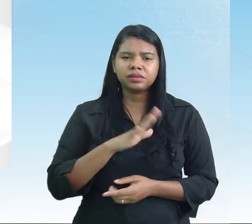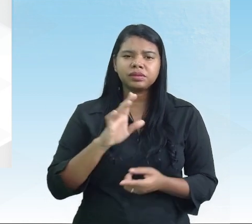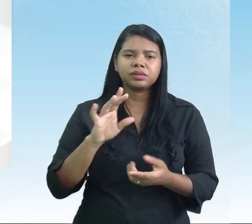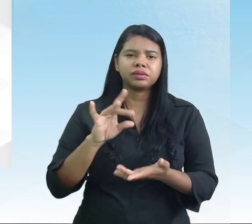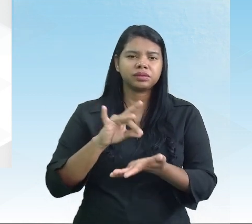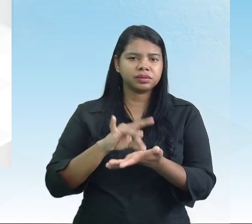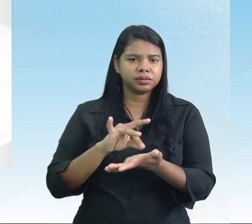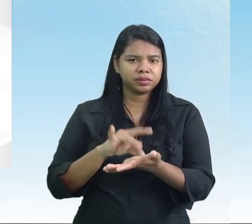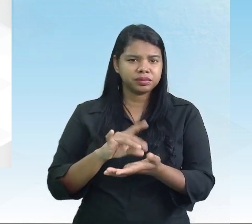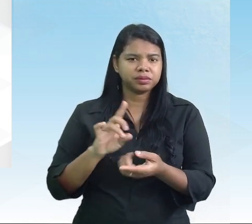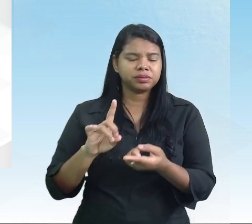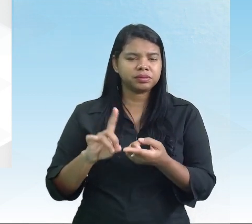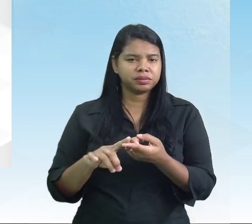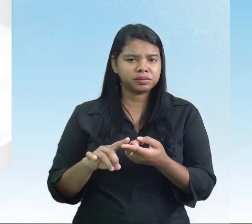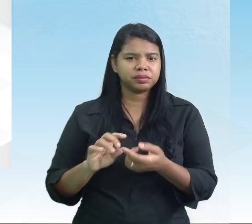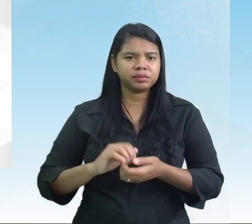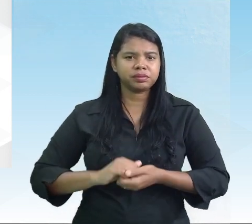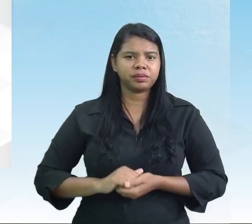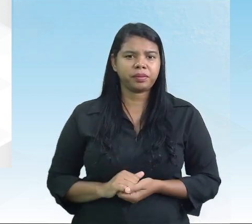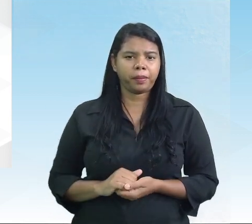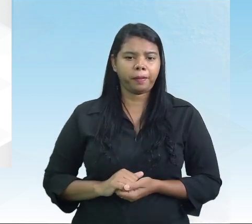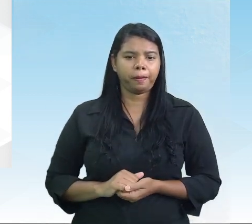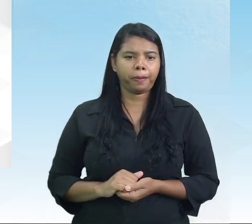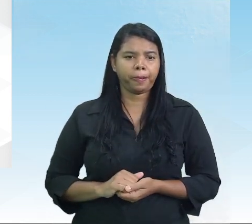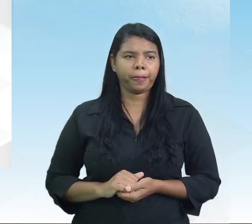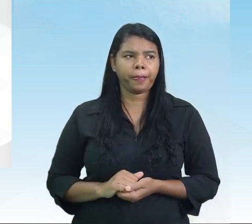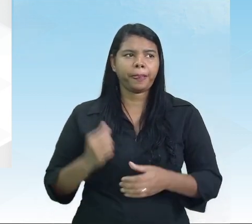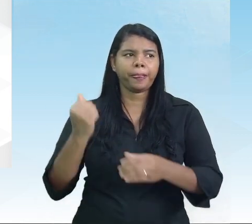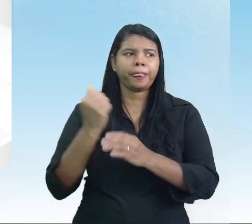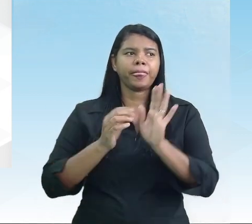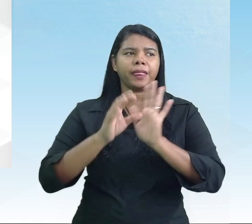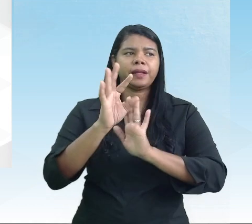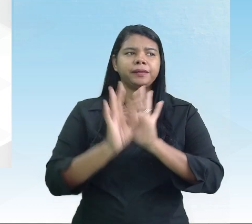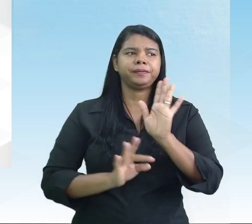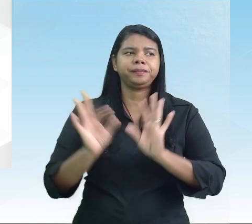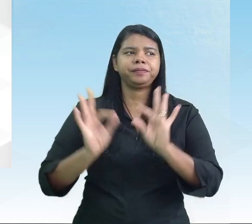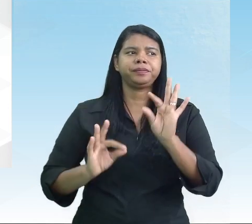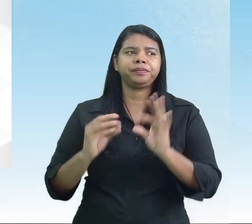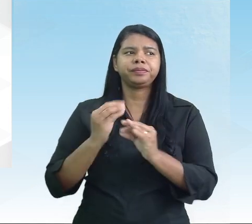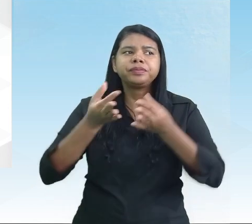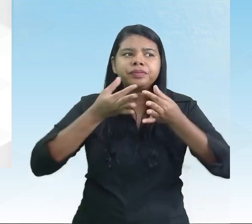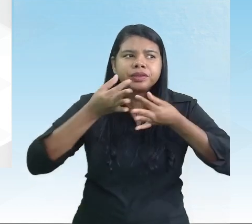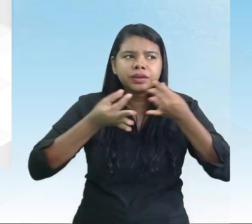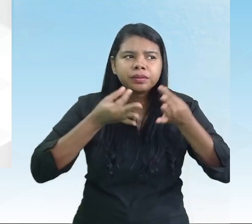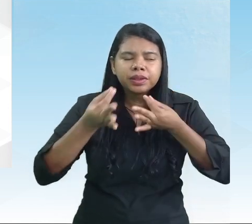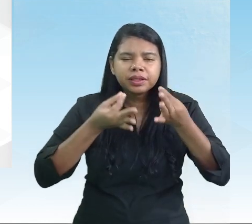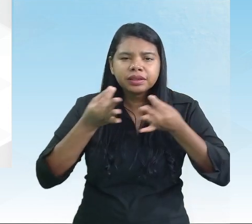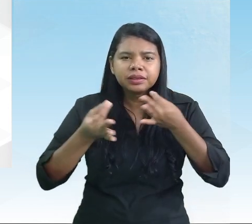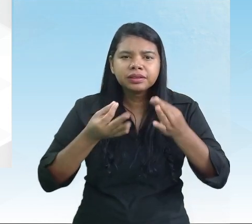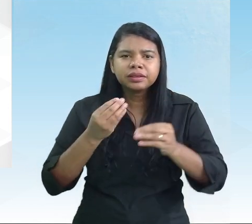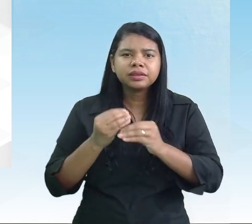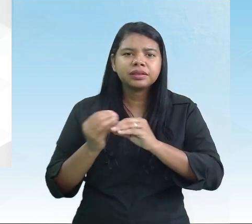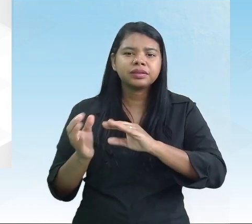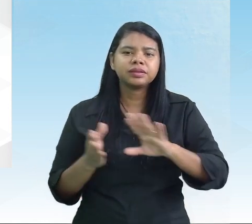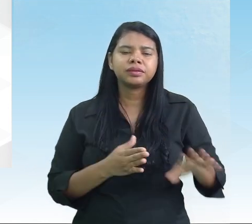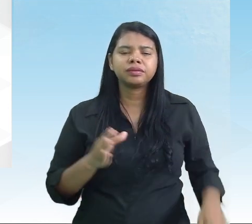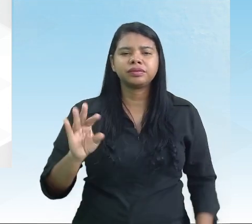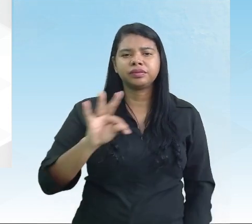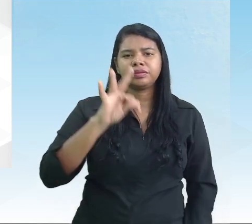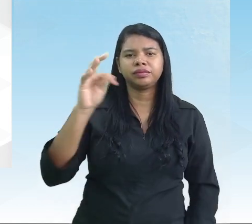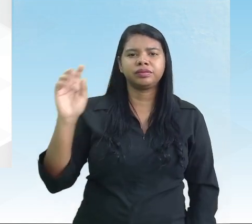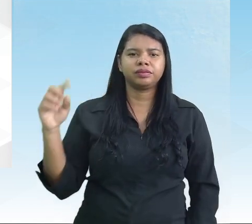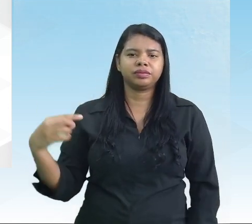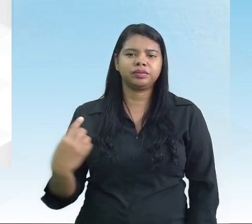são palavras-chave que vão assegurar no texto a argumentação. E todos nós